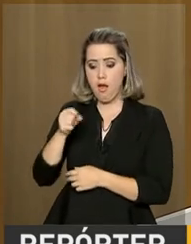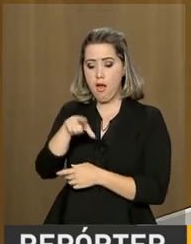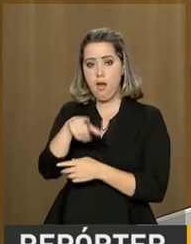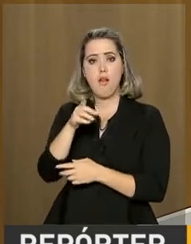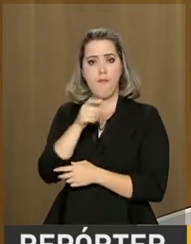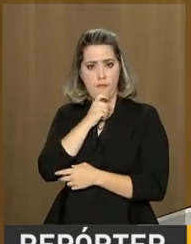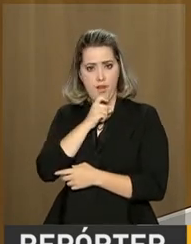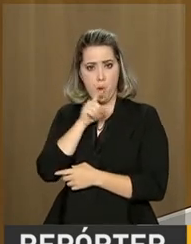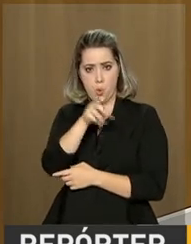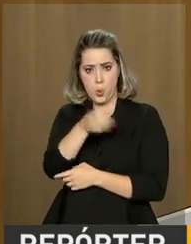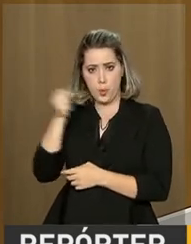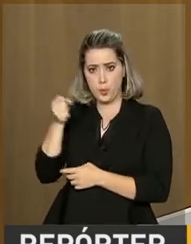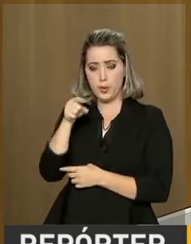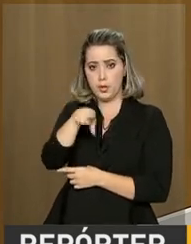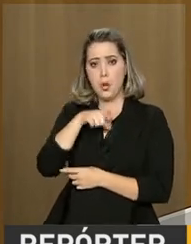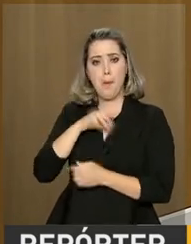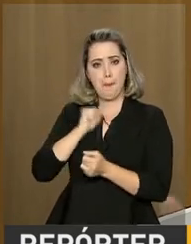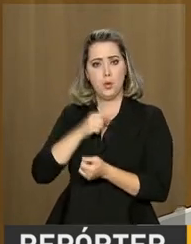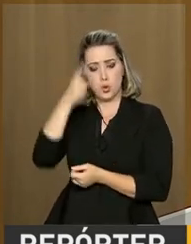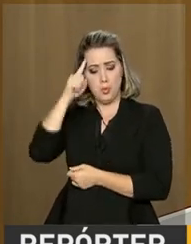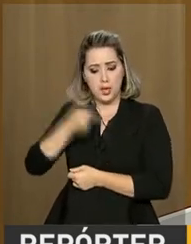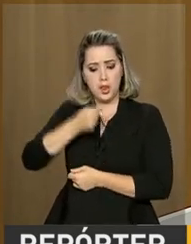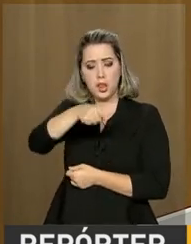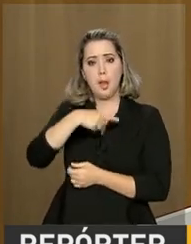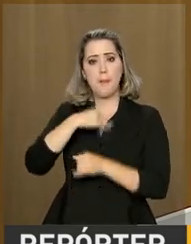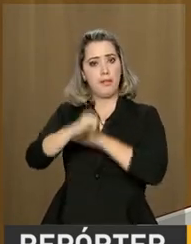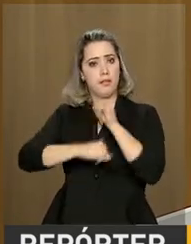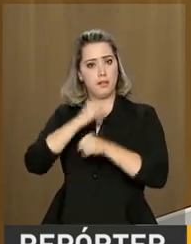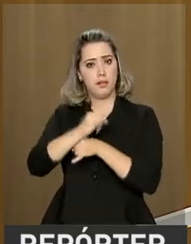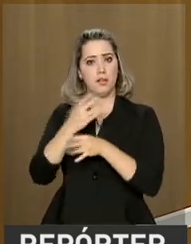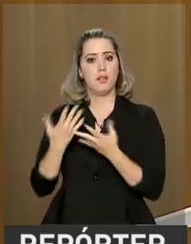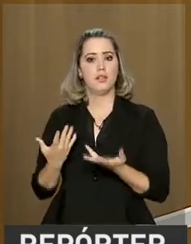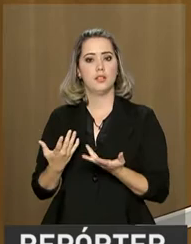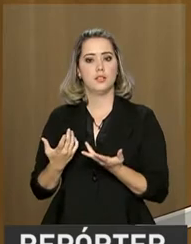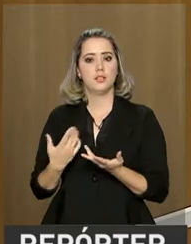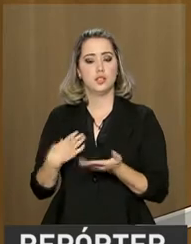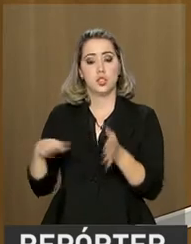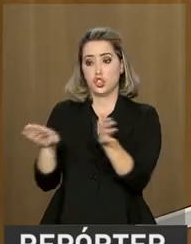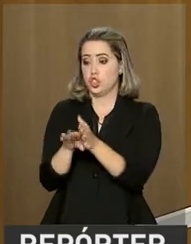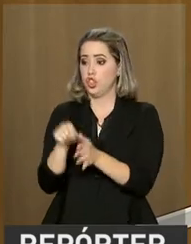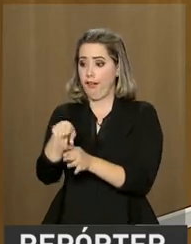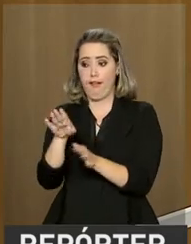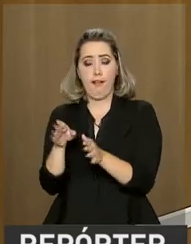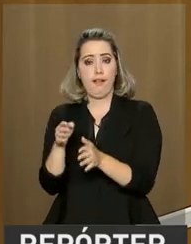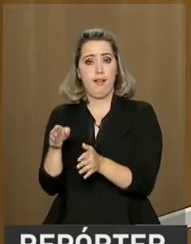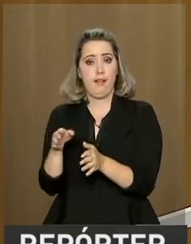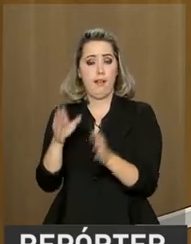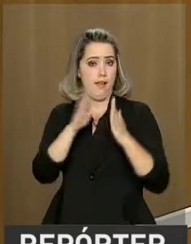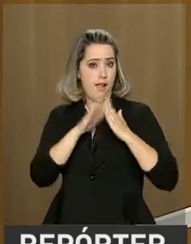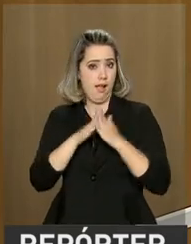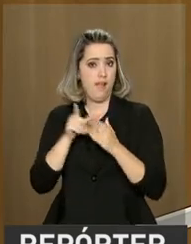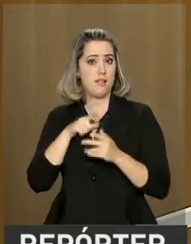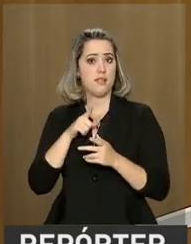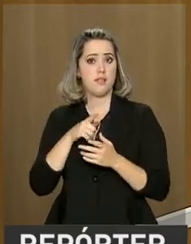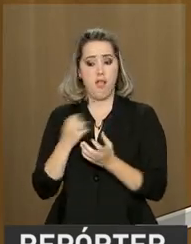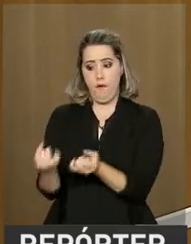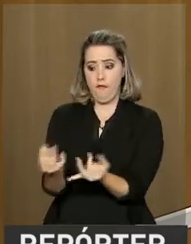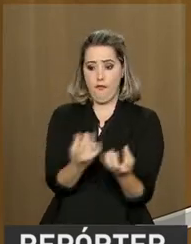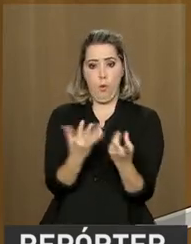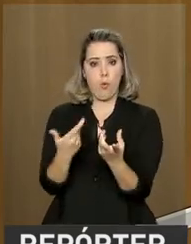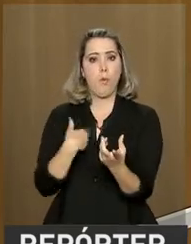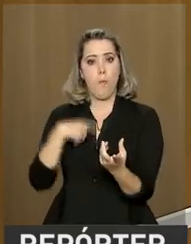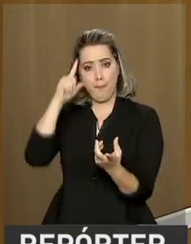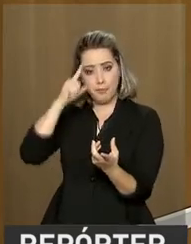poder comandar o forno do fogão quando tivermos a caminho de casa através da internet nós vamos